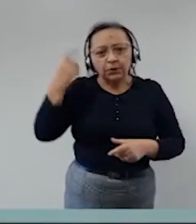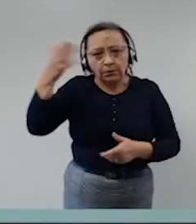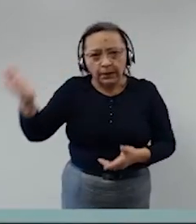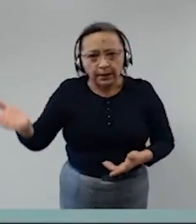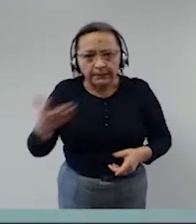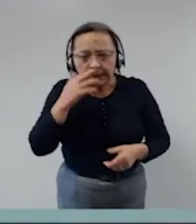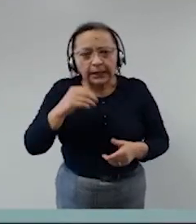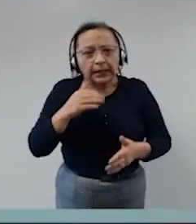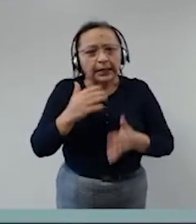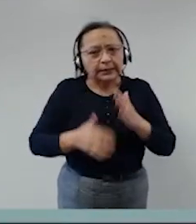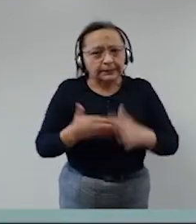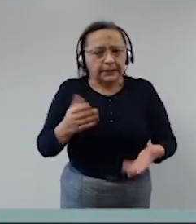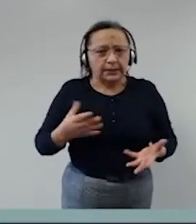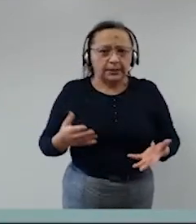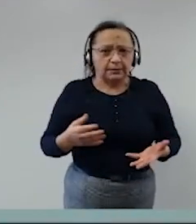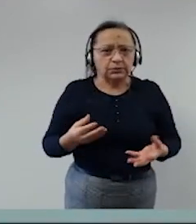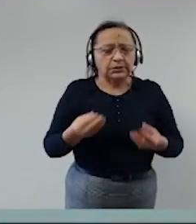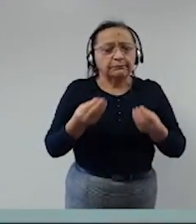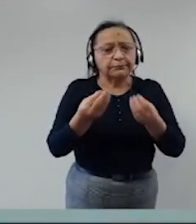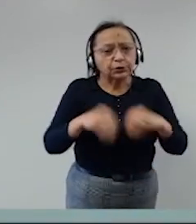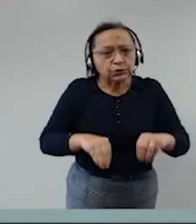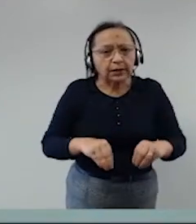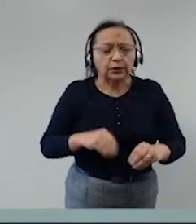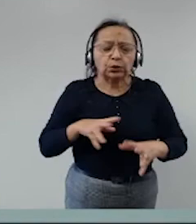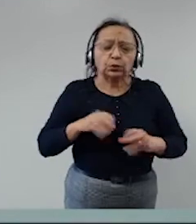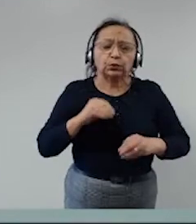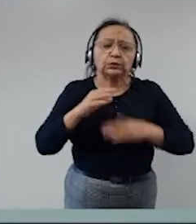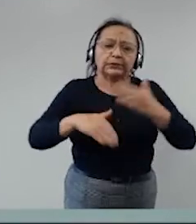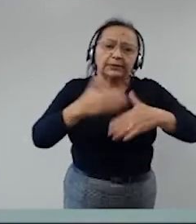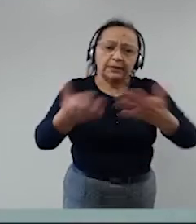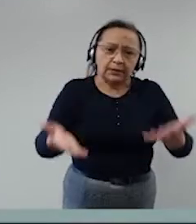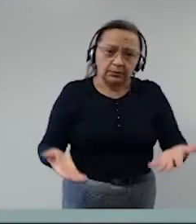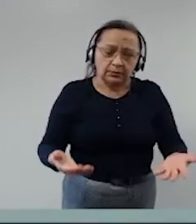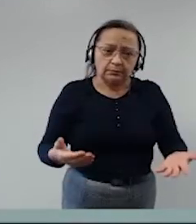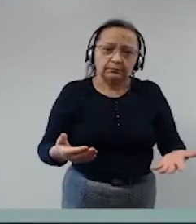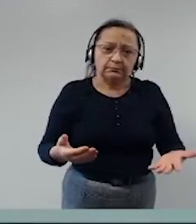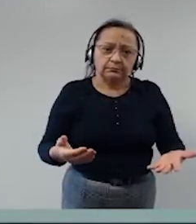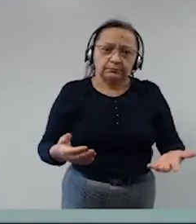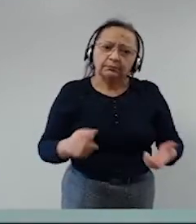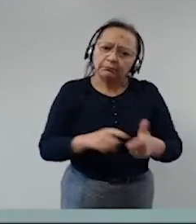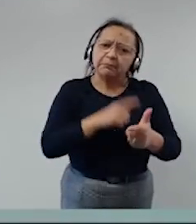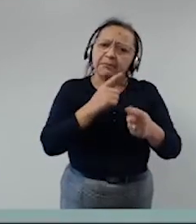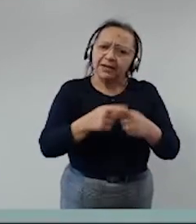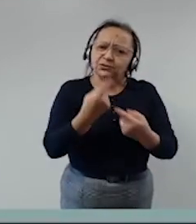toda a desconstrução. E eu vou mais adiante.